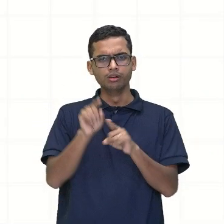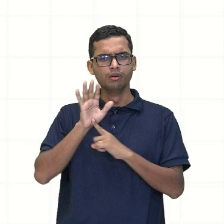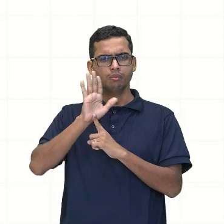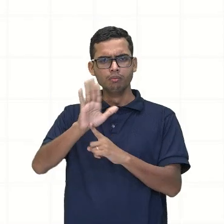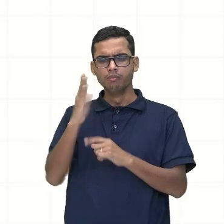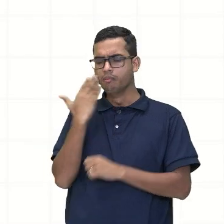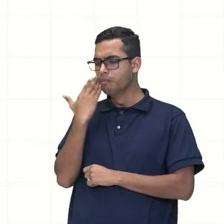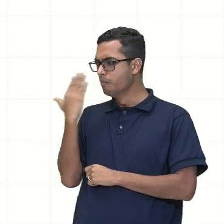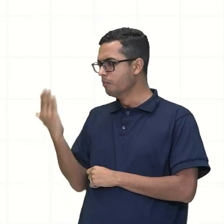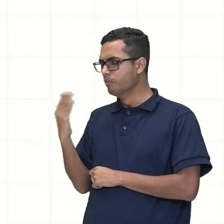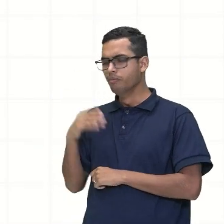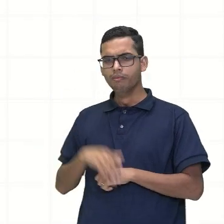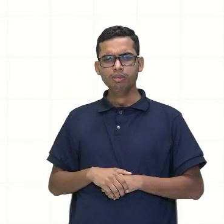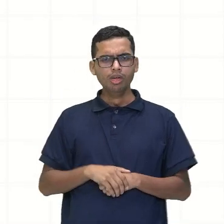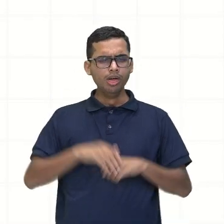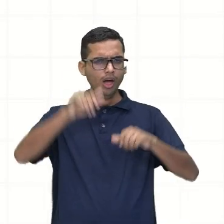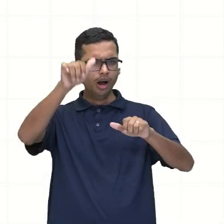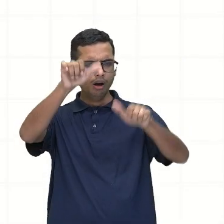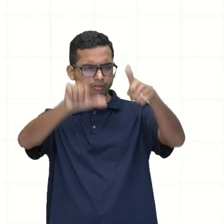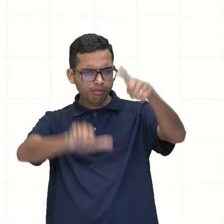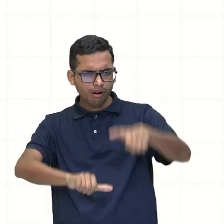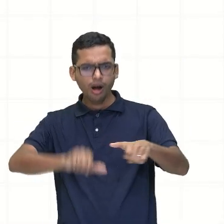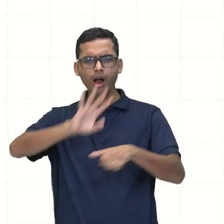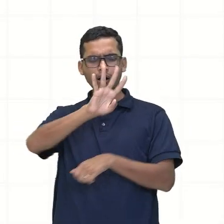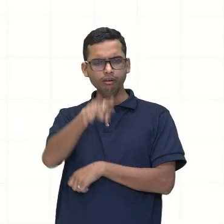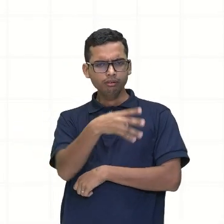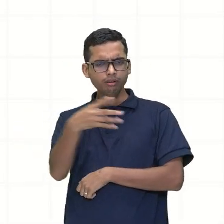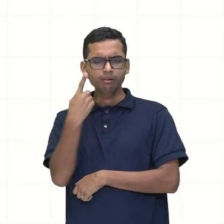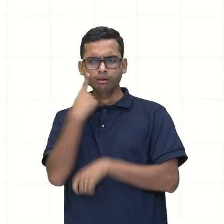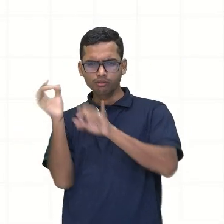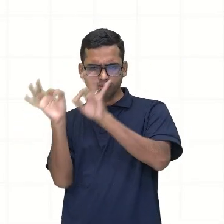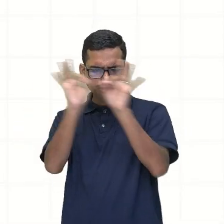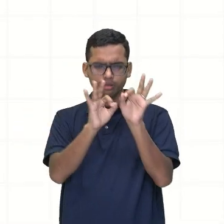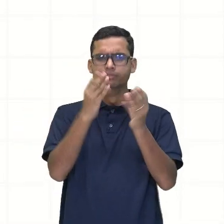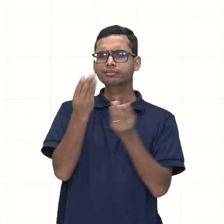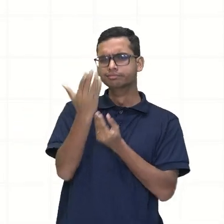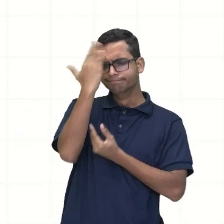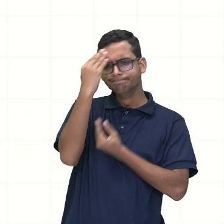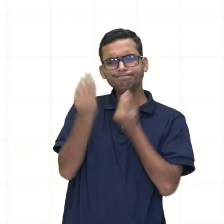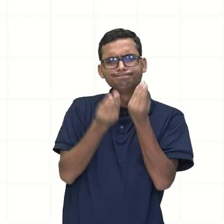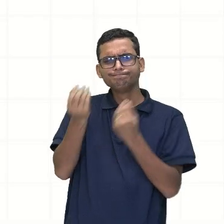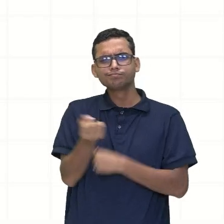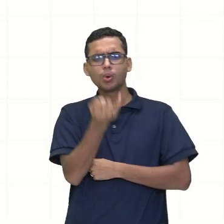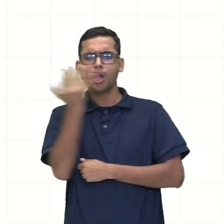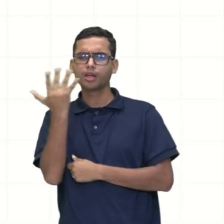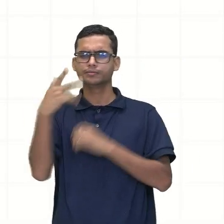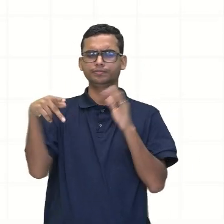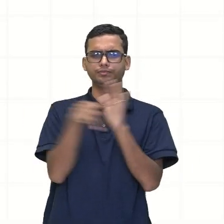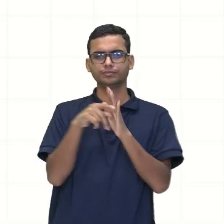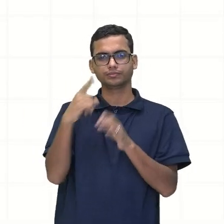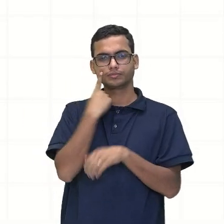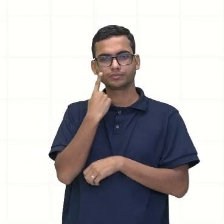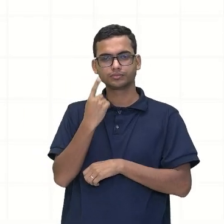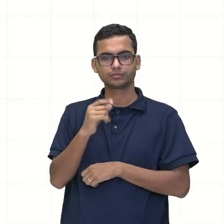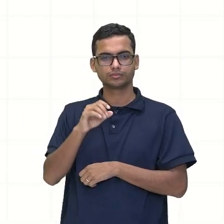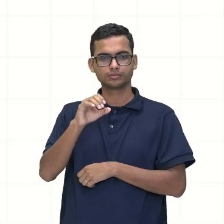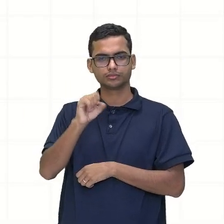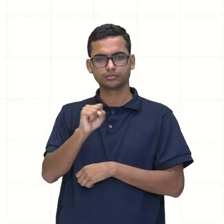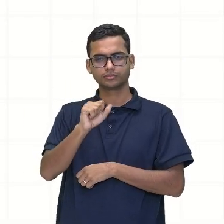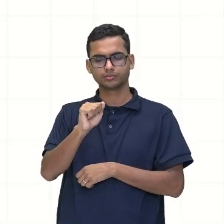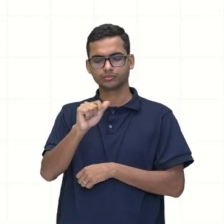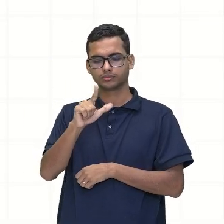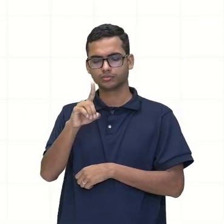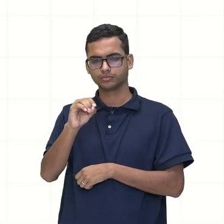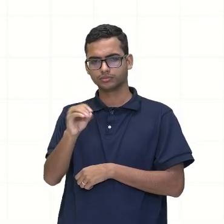menor. Vamos analisar a tabela a seguir e verificar o saldo de gols. Então vamos aqui, o que é saldo